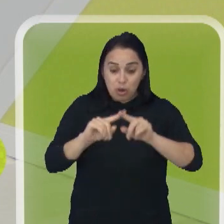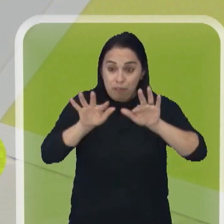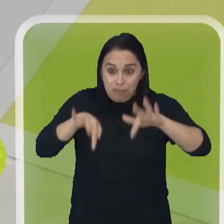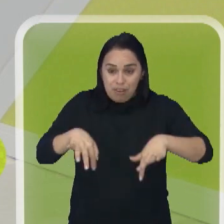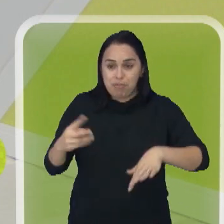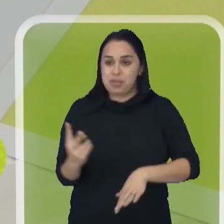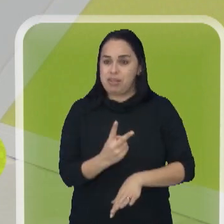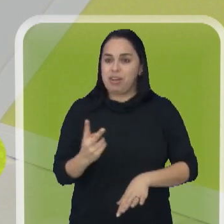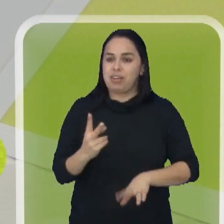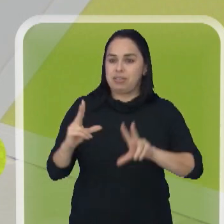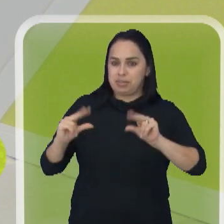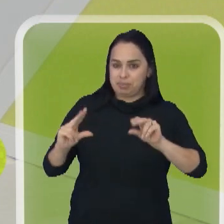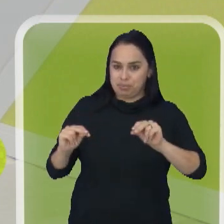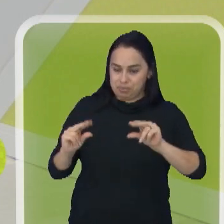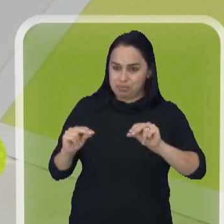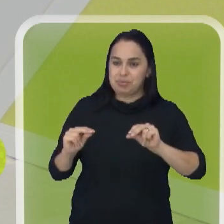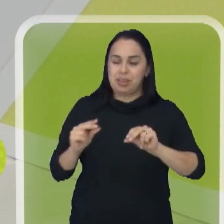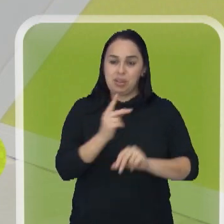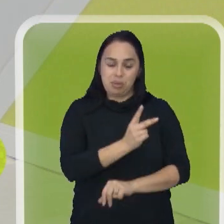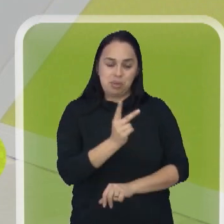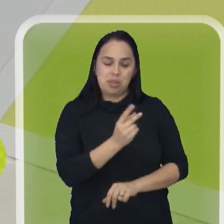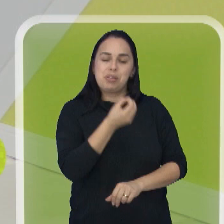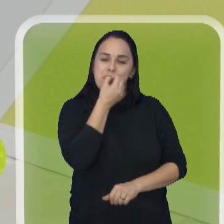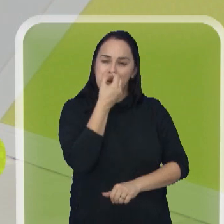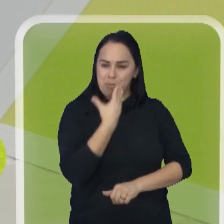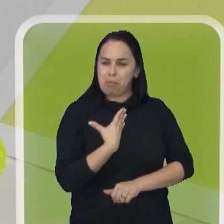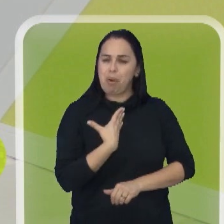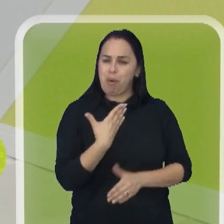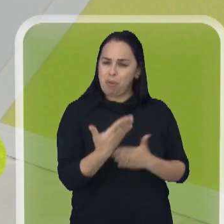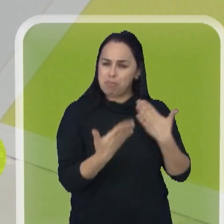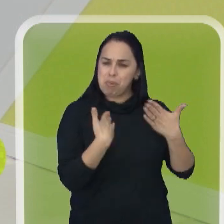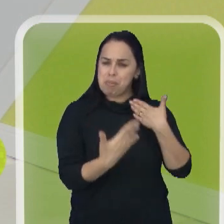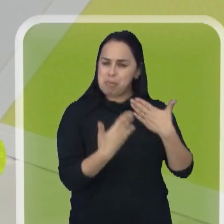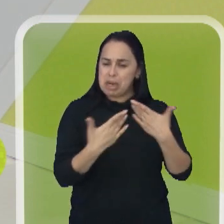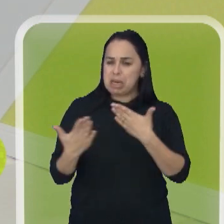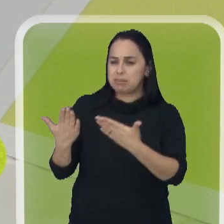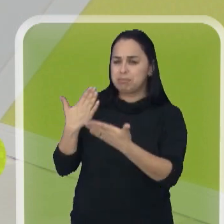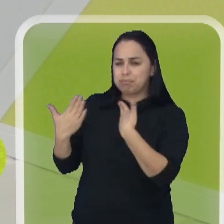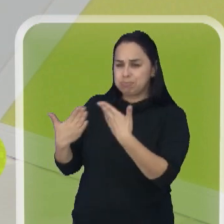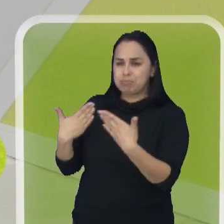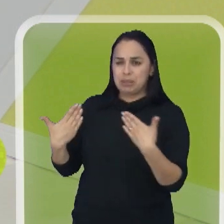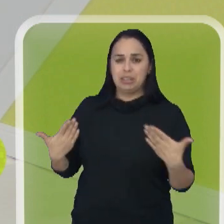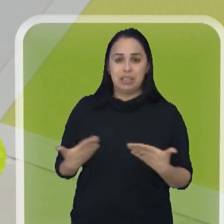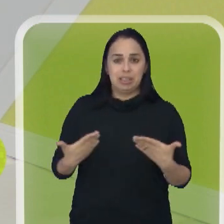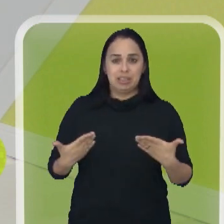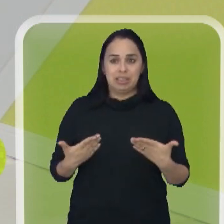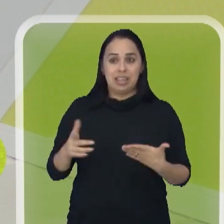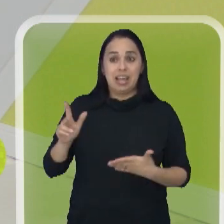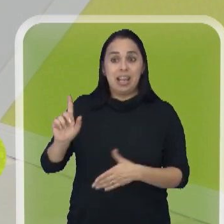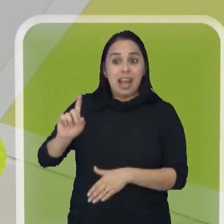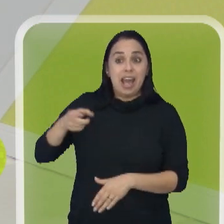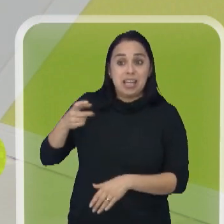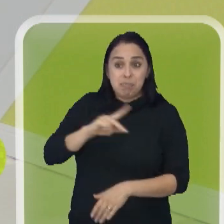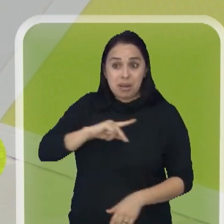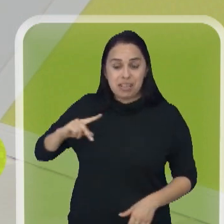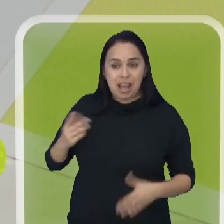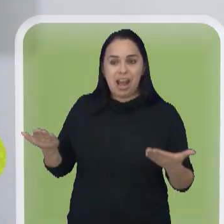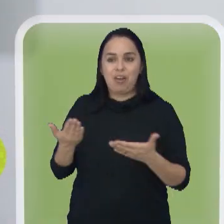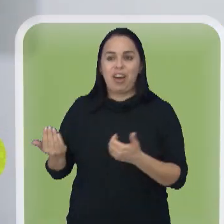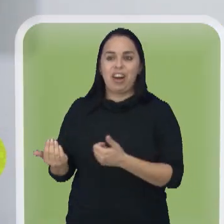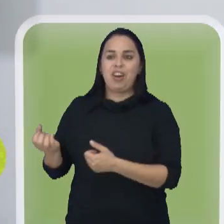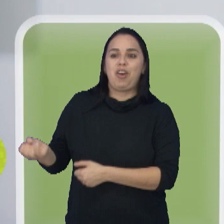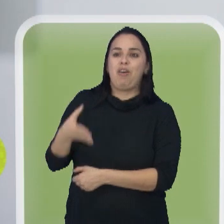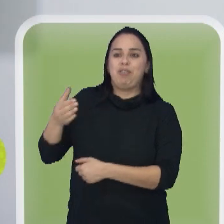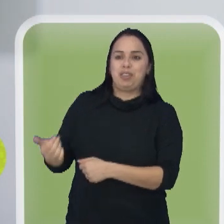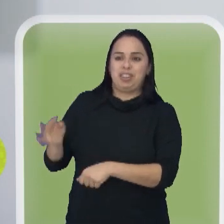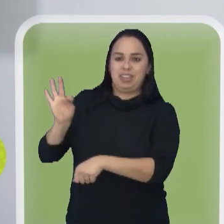porque a resenha será boa, tanto com o Paulo Campos quanto com o Dado Oliveira, agora ex-presidente técnico do time. E o